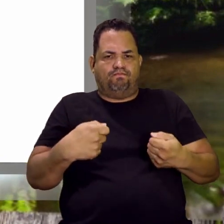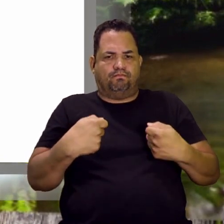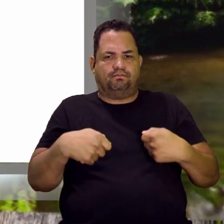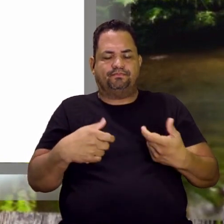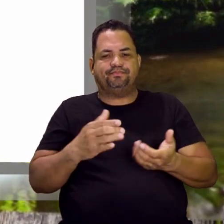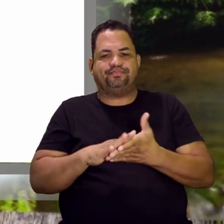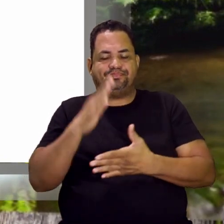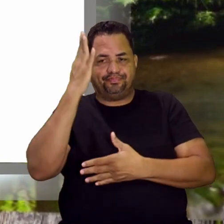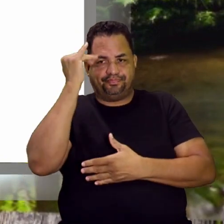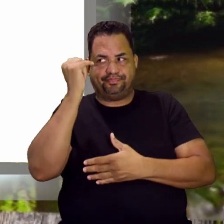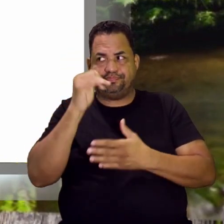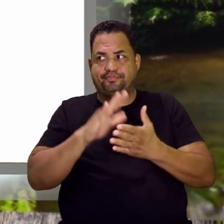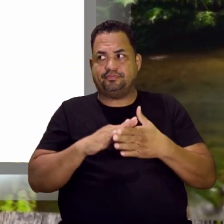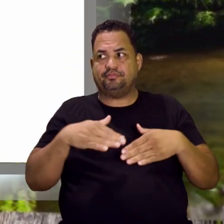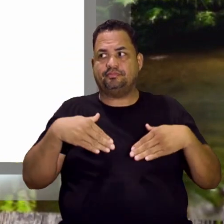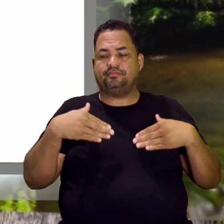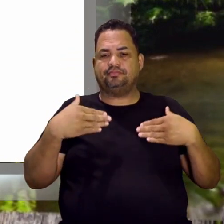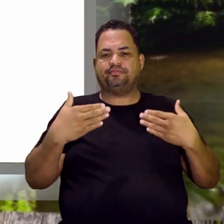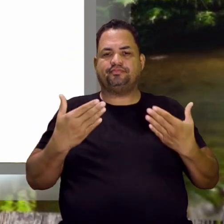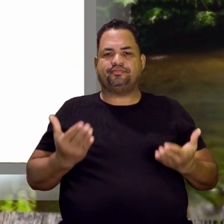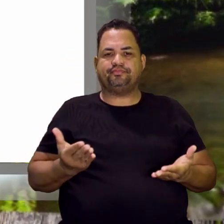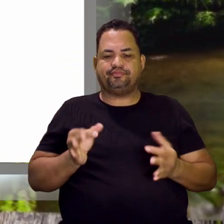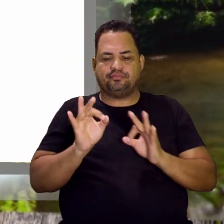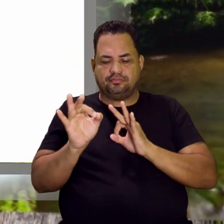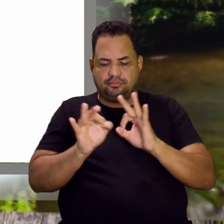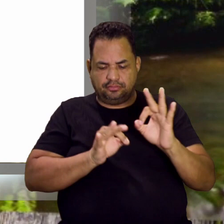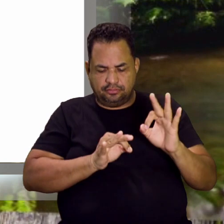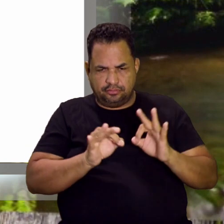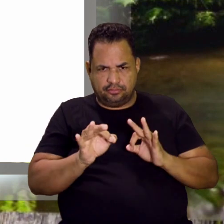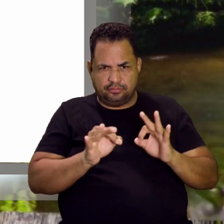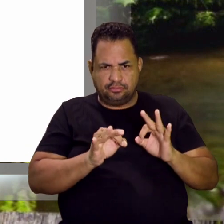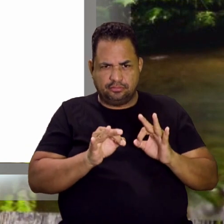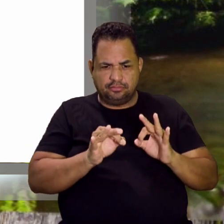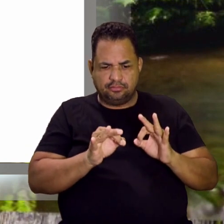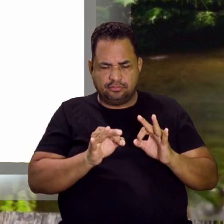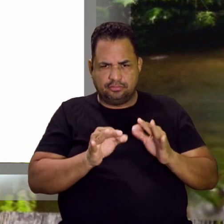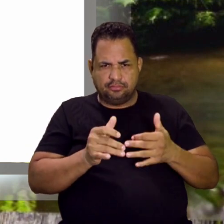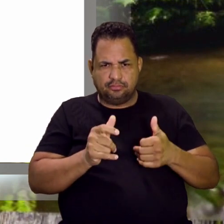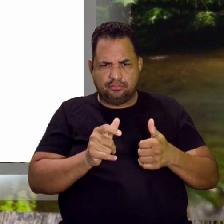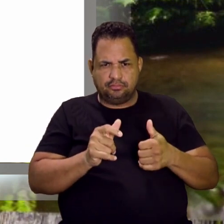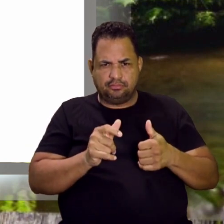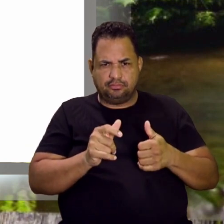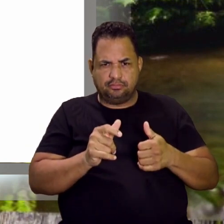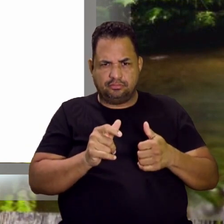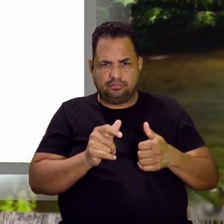daquilo, né? Quando eu construo, por exemplo, uma